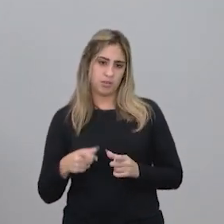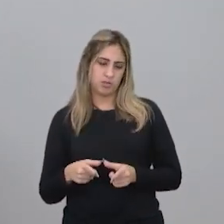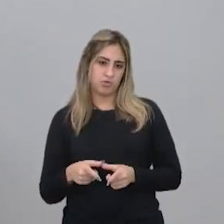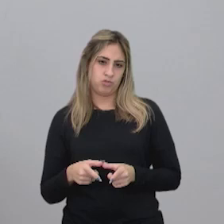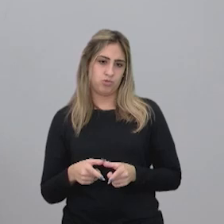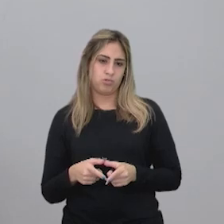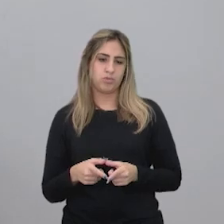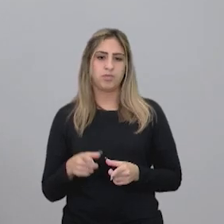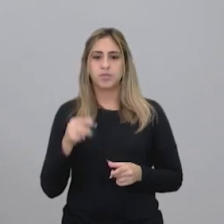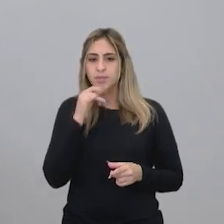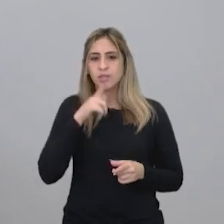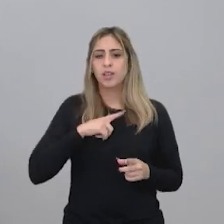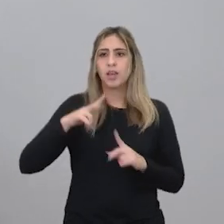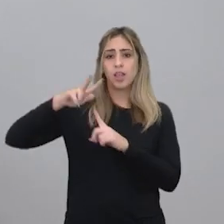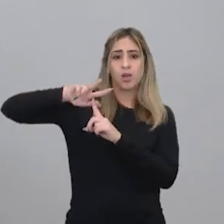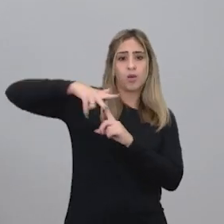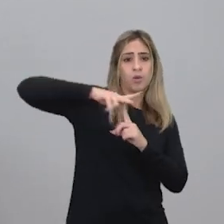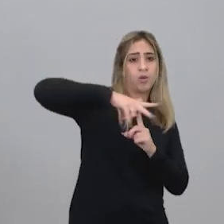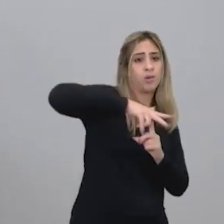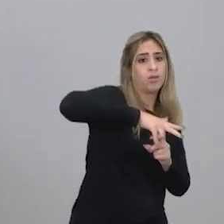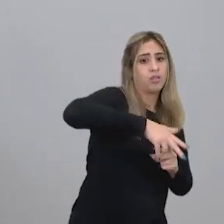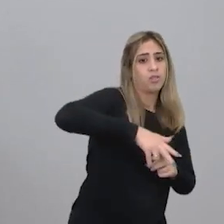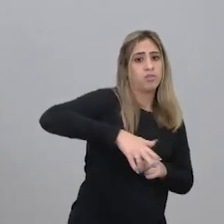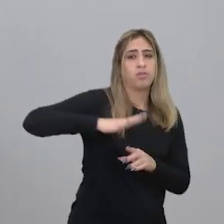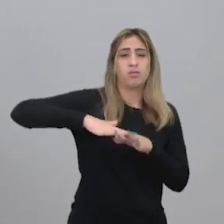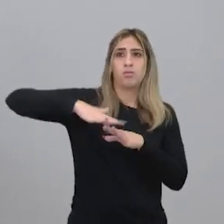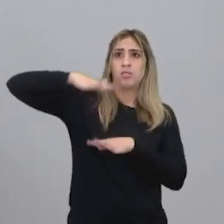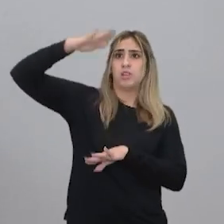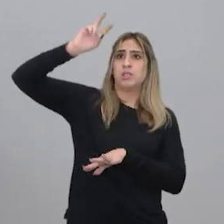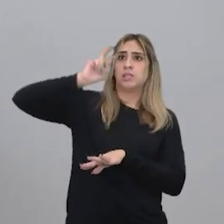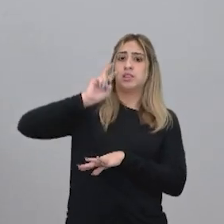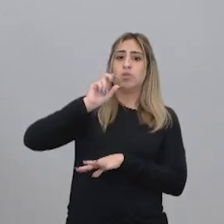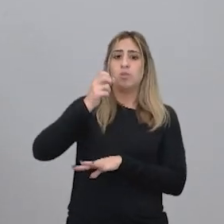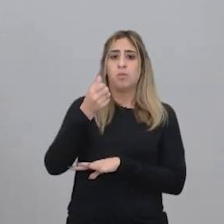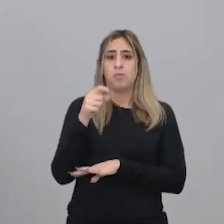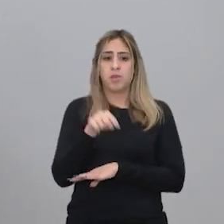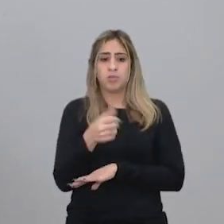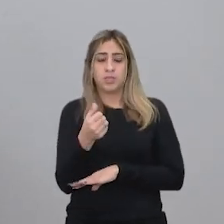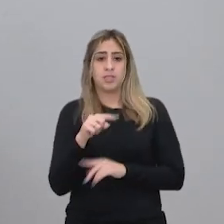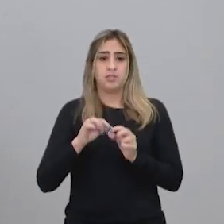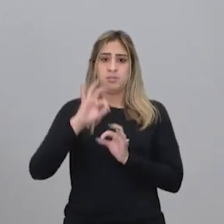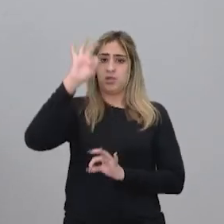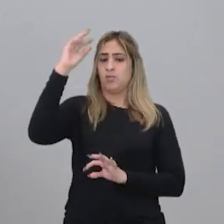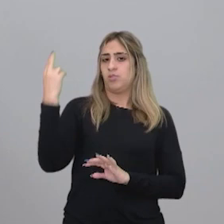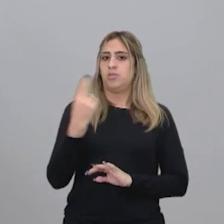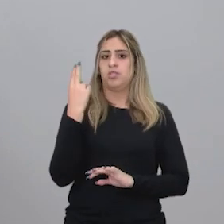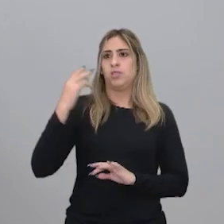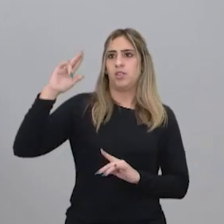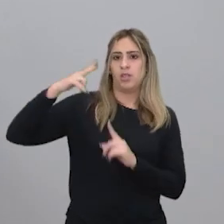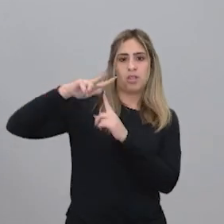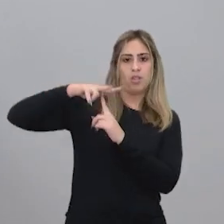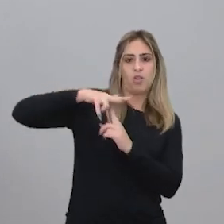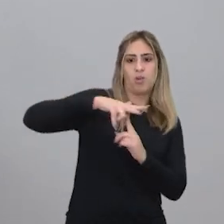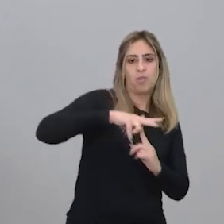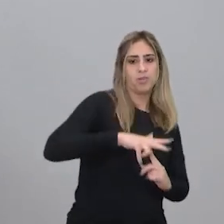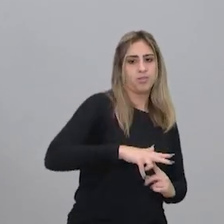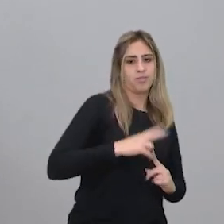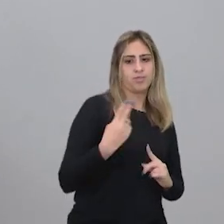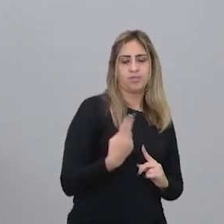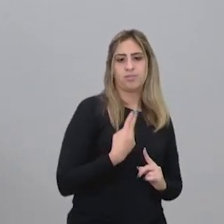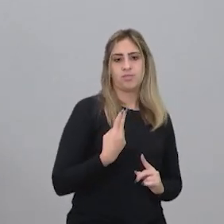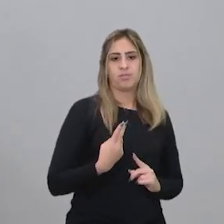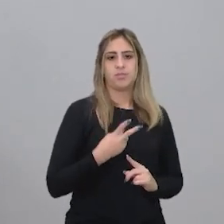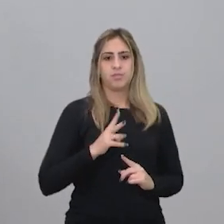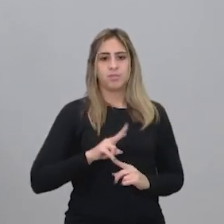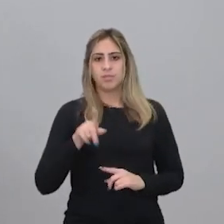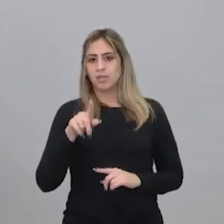helicóptero, mas assim, por exemplo, tem lugares, por exemplo, acima de 5 mil, 6 mil, é difícil né, um helicóptero conseguir pousar. Então, mesmo que você